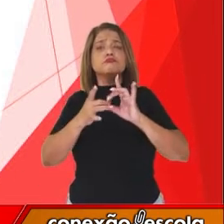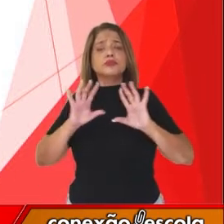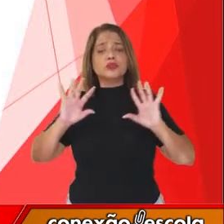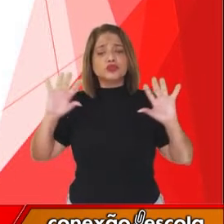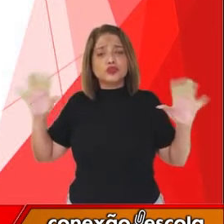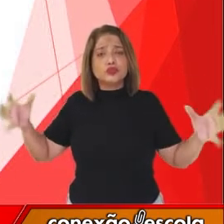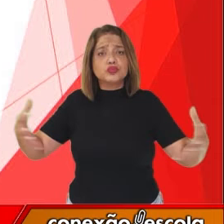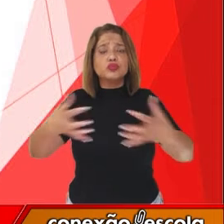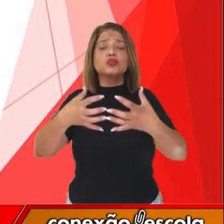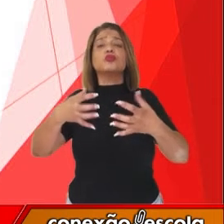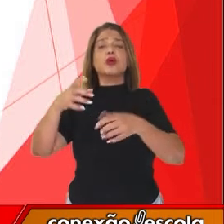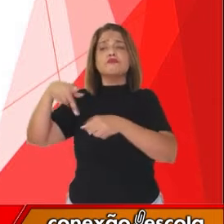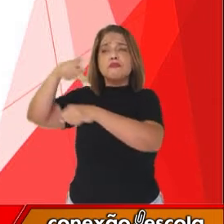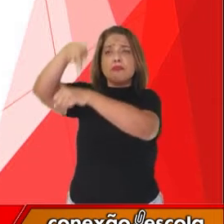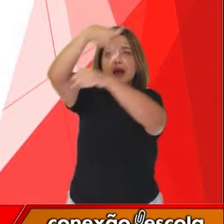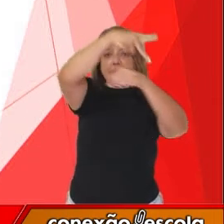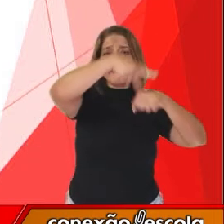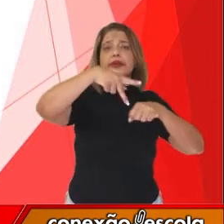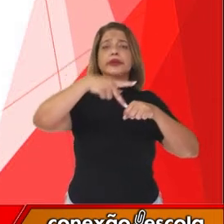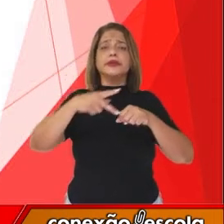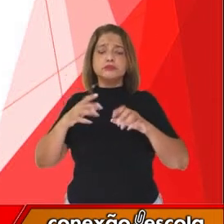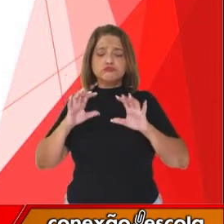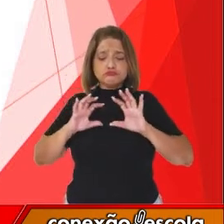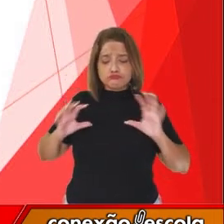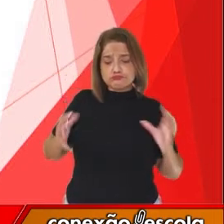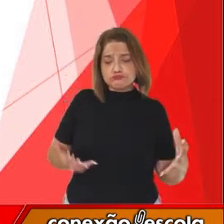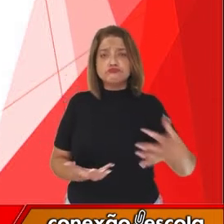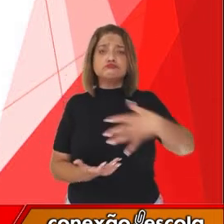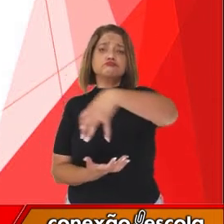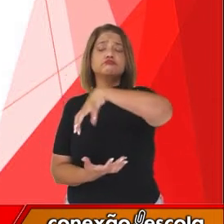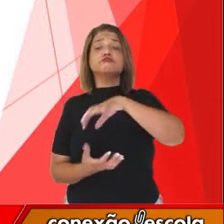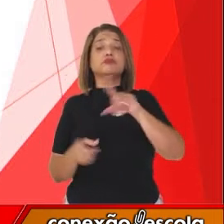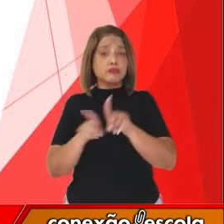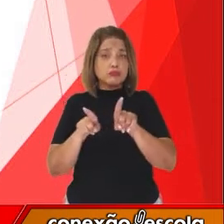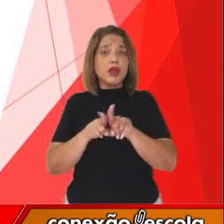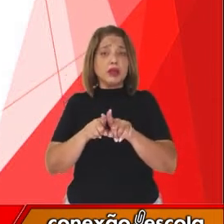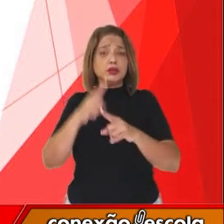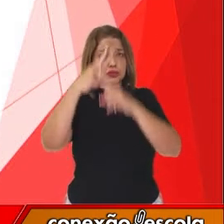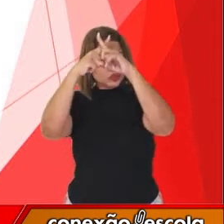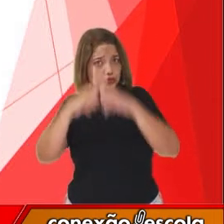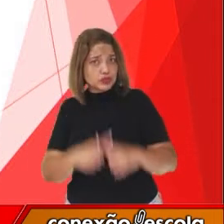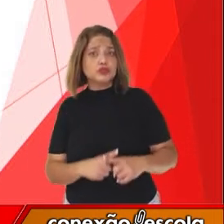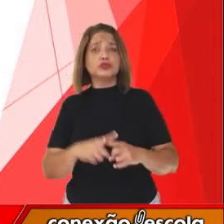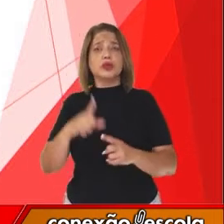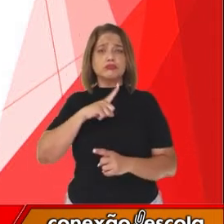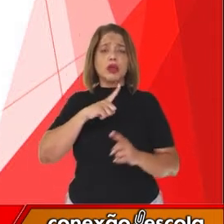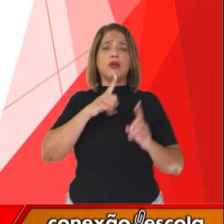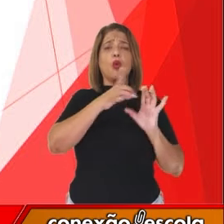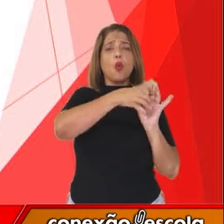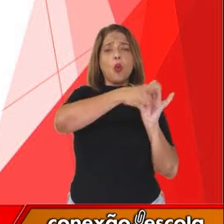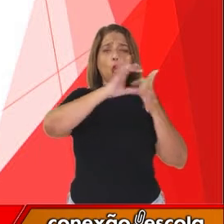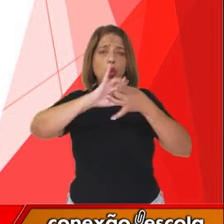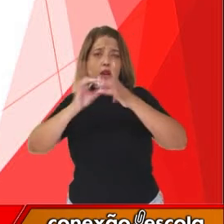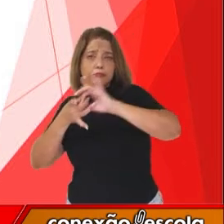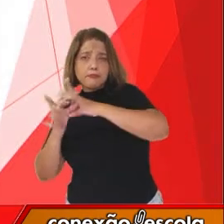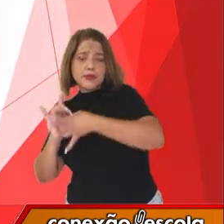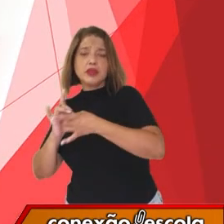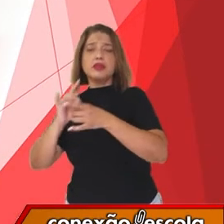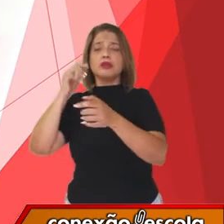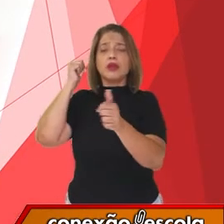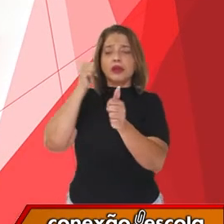mesmo continentes diferentes, como por exemplo o Pan-Americano, as Olimpíadas, a Copa do Mundo.